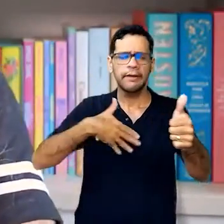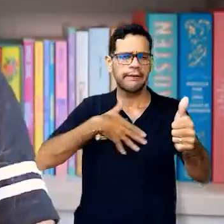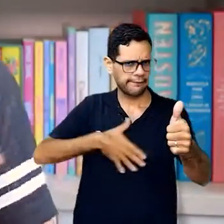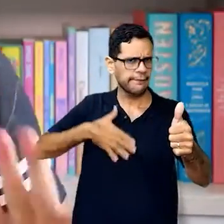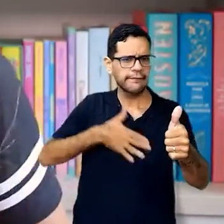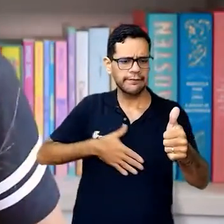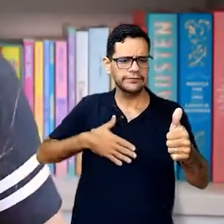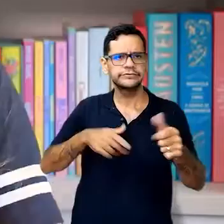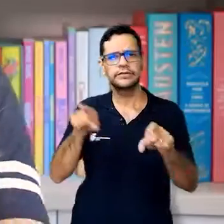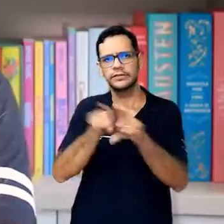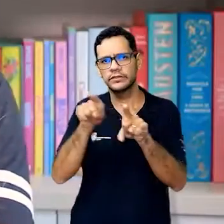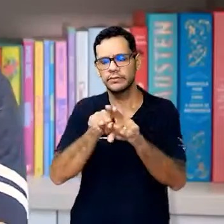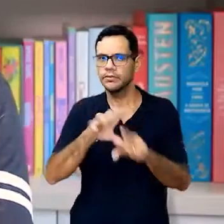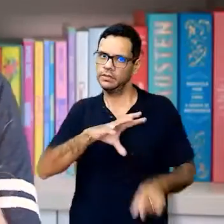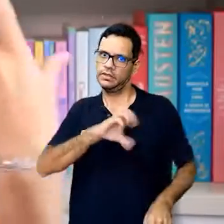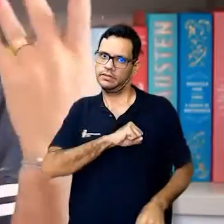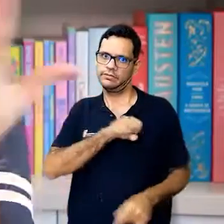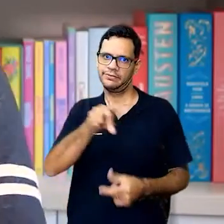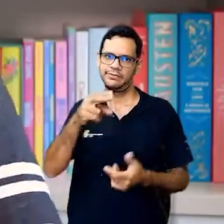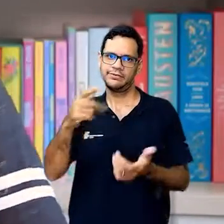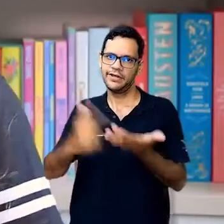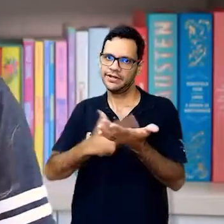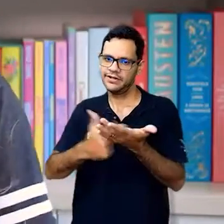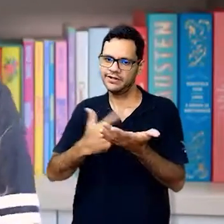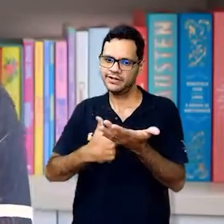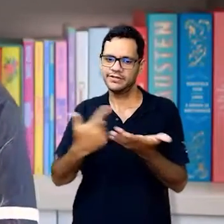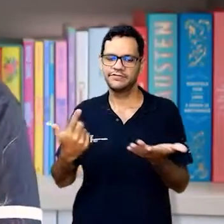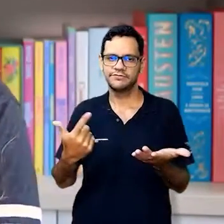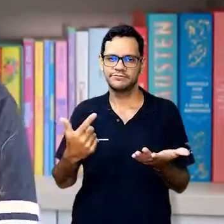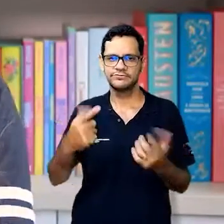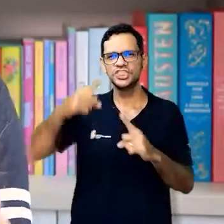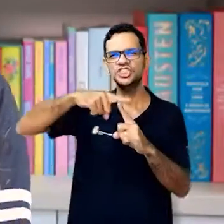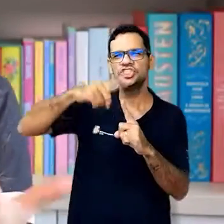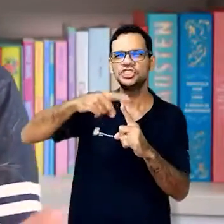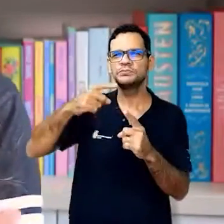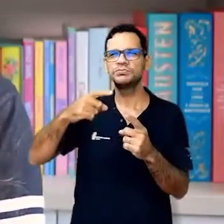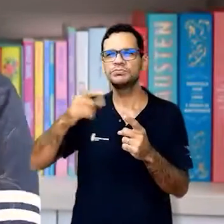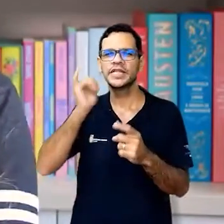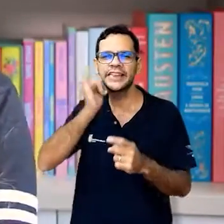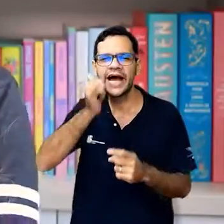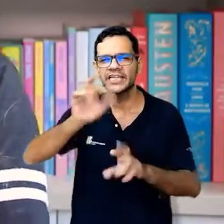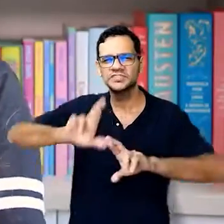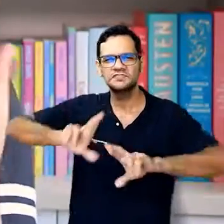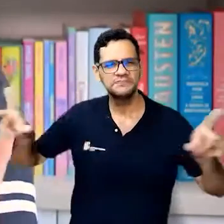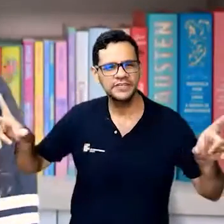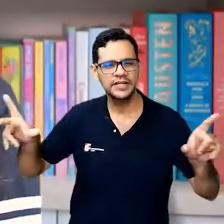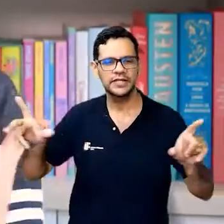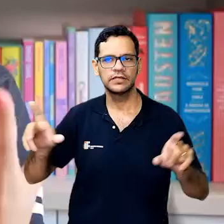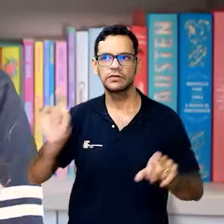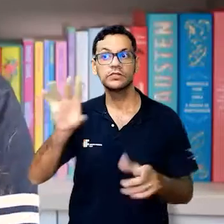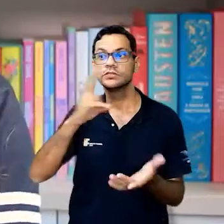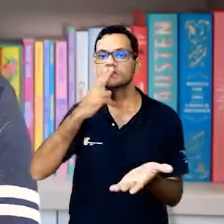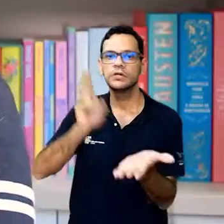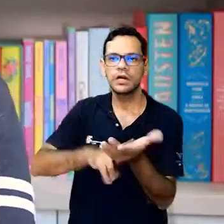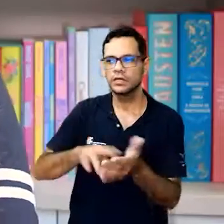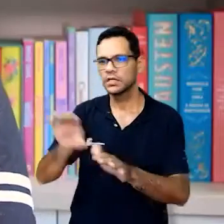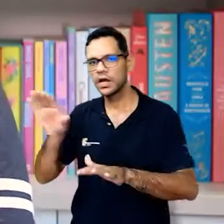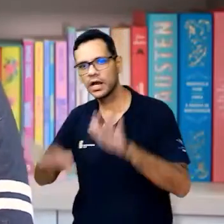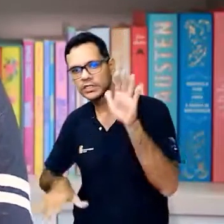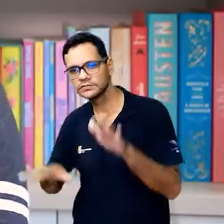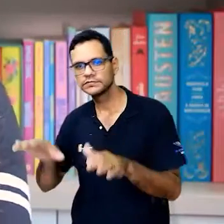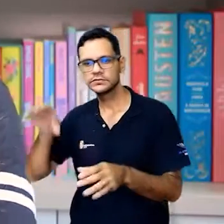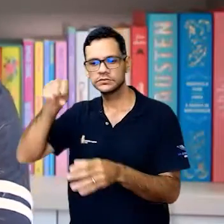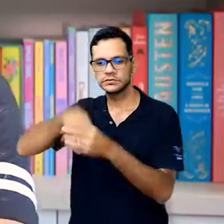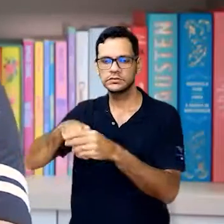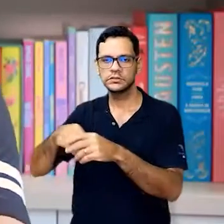nesse estilo, muito pelo contrário, né? Eu, inclusive, me apaixonei por esse, né? Mesmo ele sendo, assim, um estilo de narrativa diferente. E não só